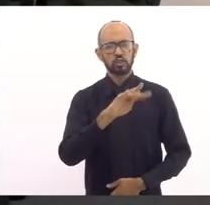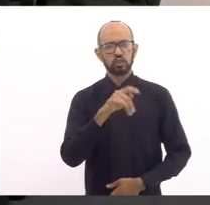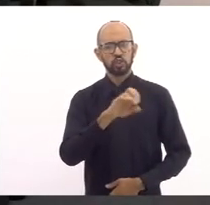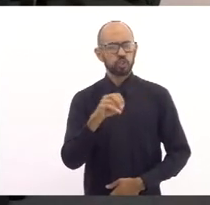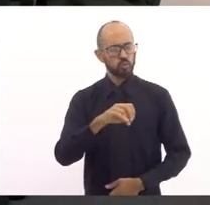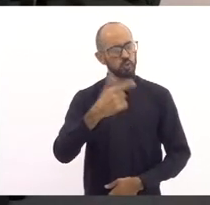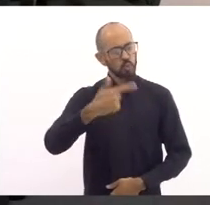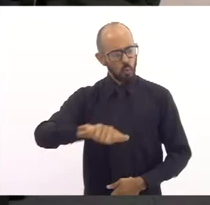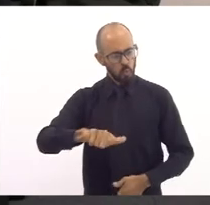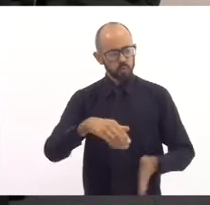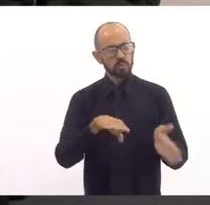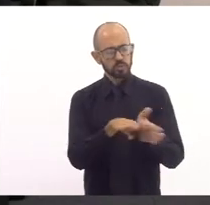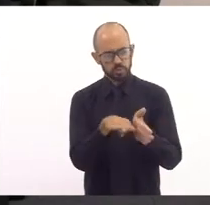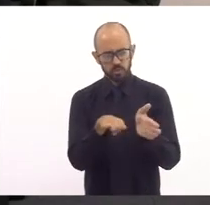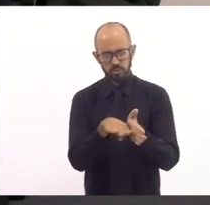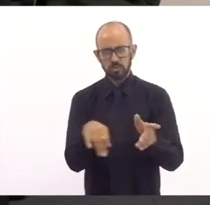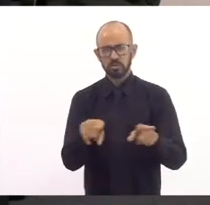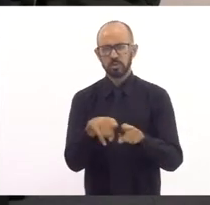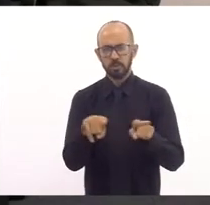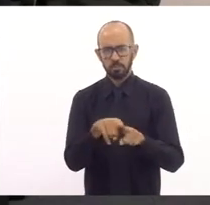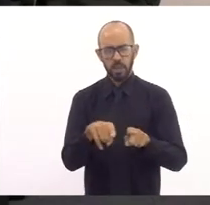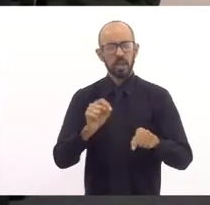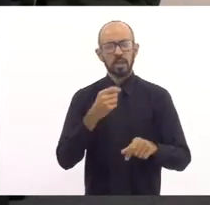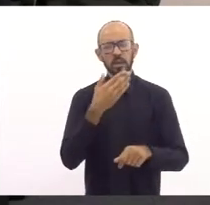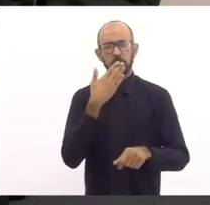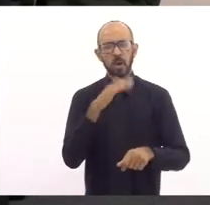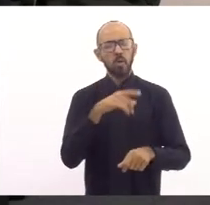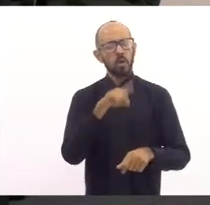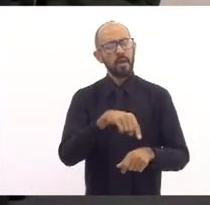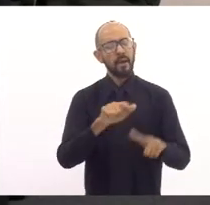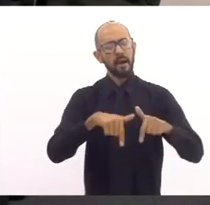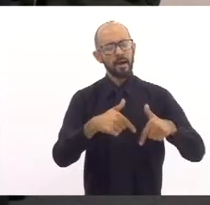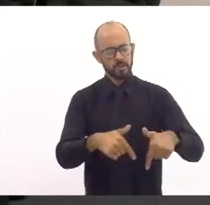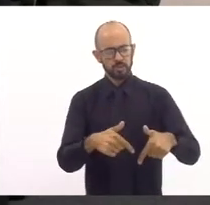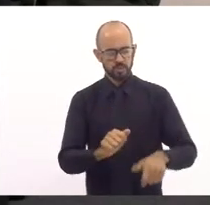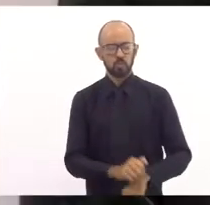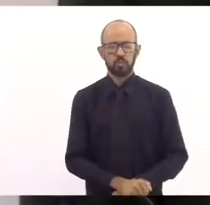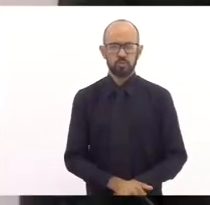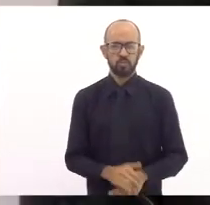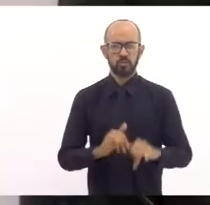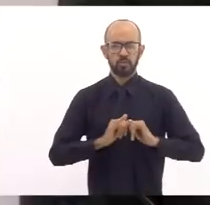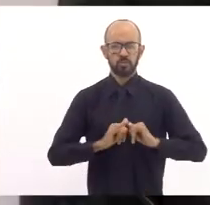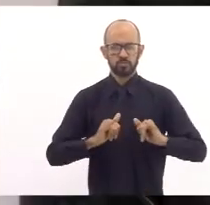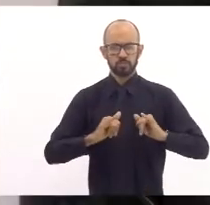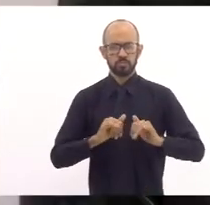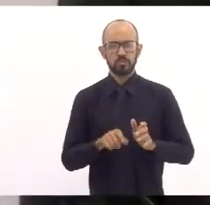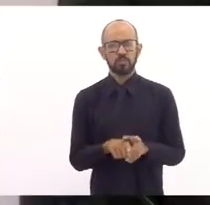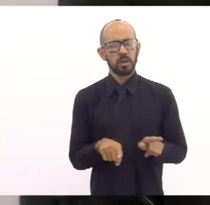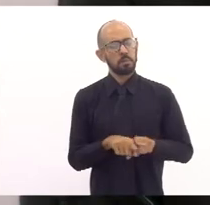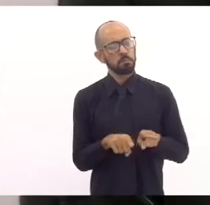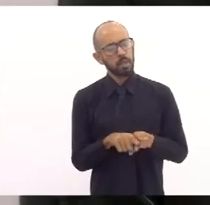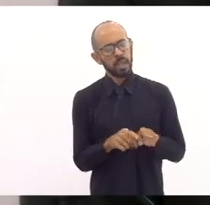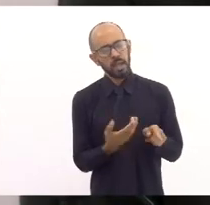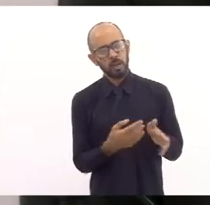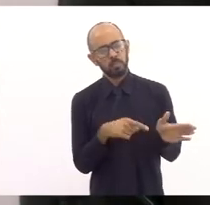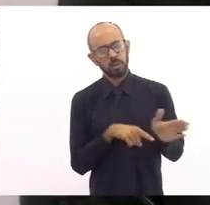plano de retomada anunciado pelo governador do Estado naquele dia, na quinta-feira. Queria também perguntar